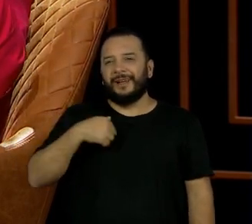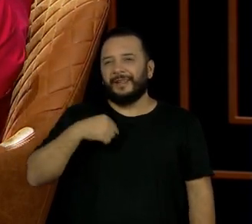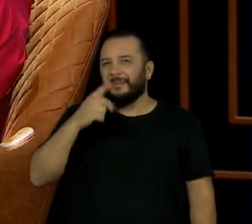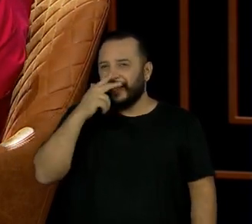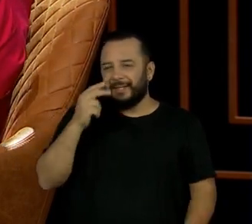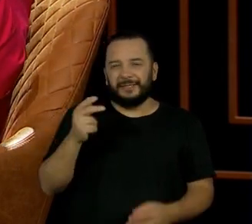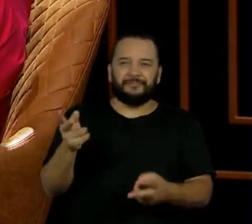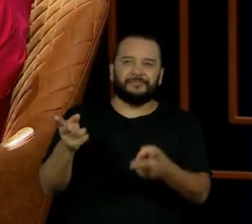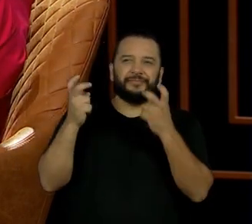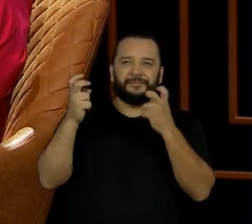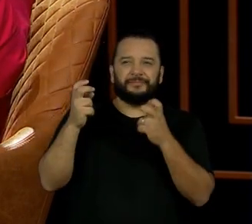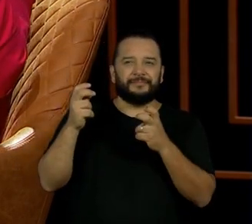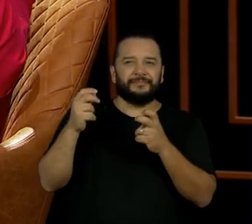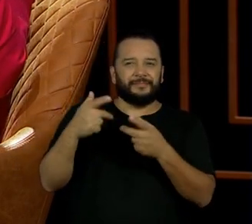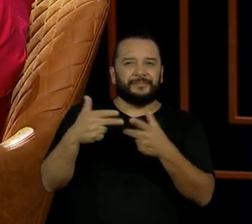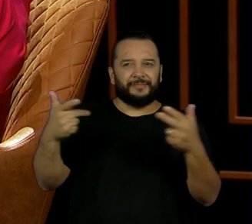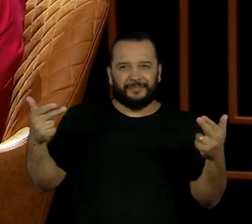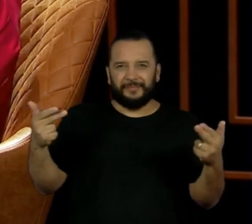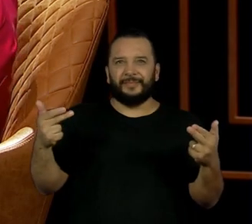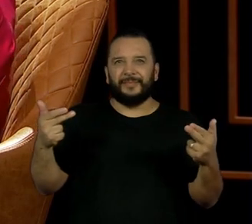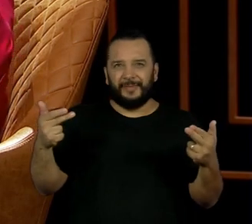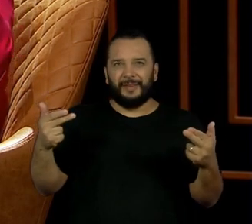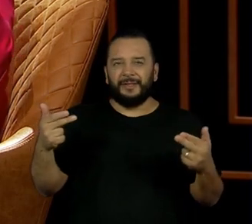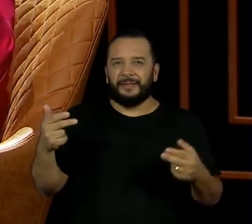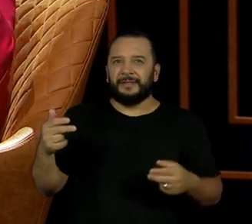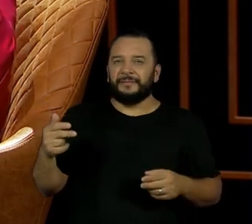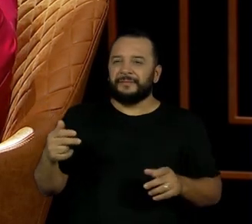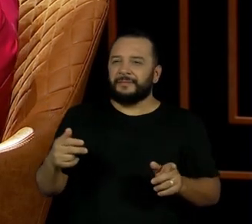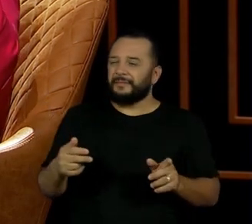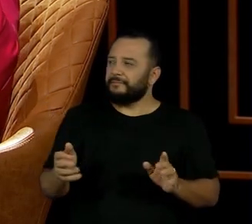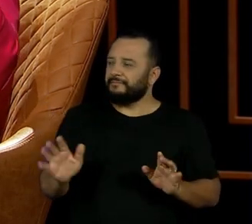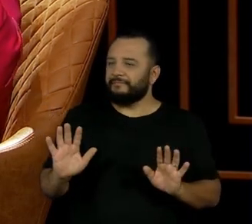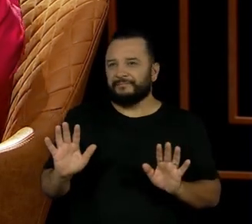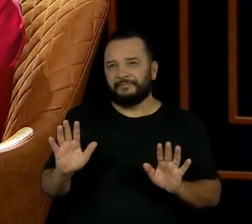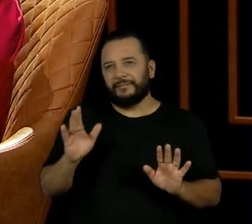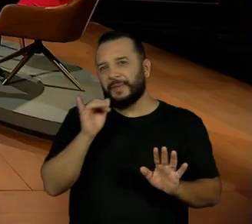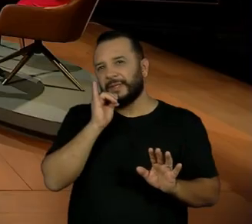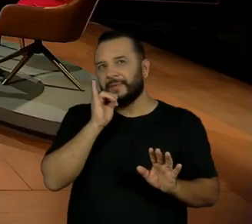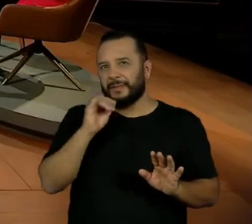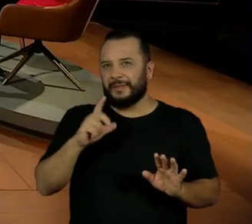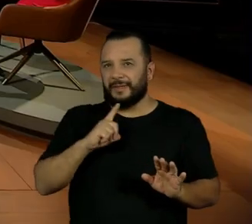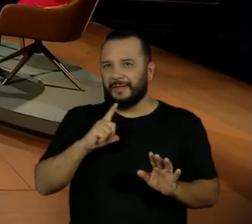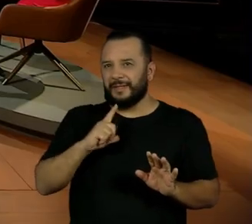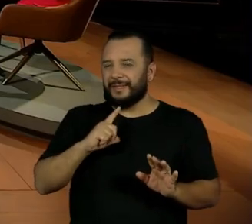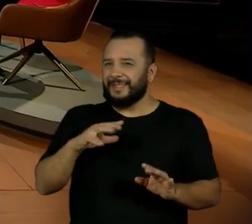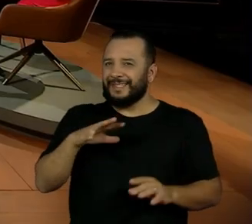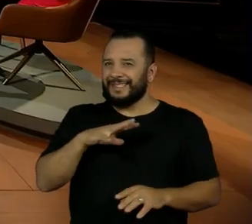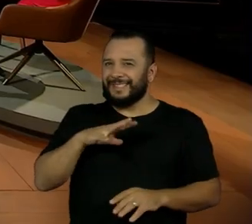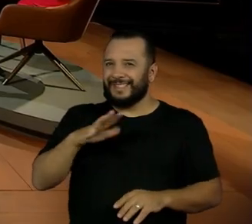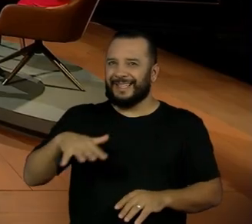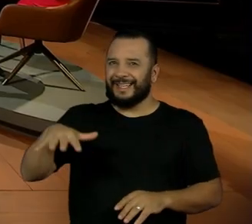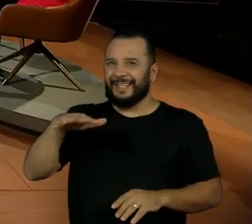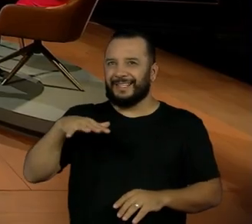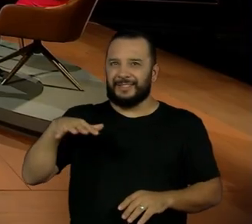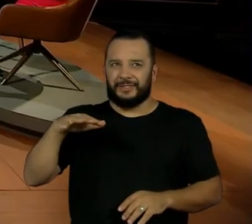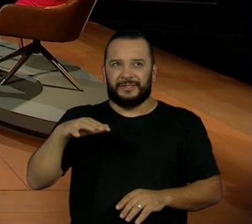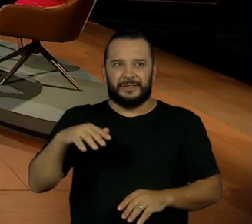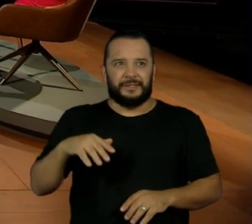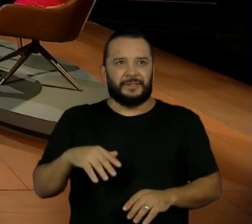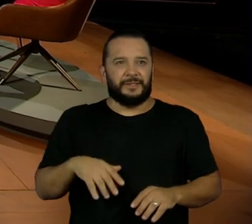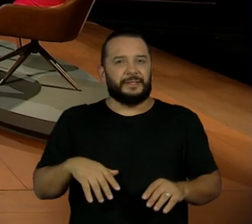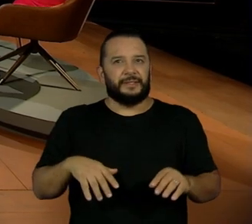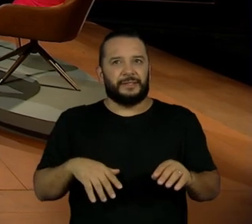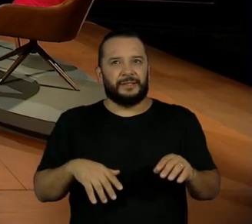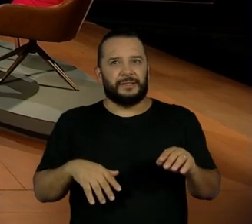que tem uma cidade que que é tudo meio bruxaria esqueci o nome isso